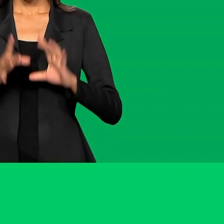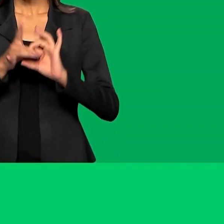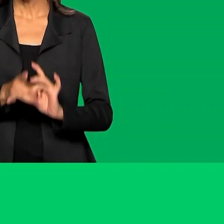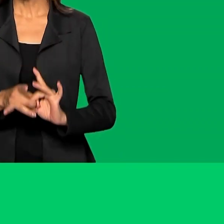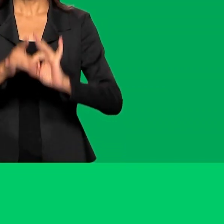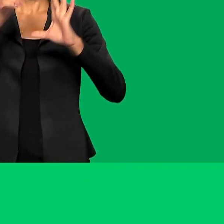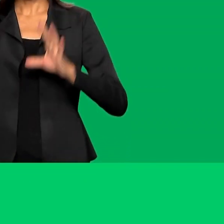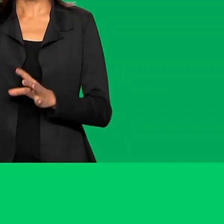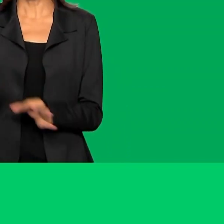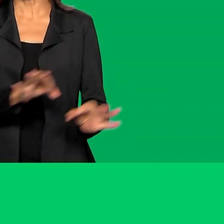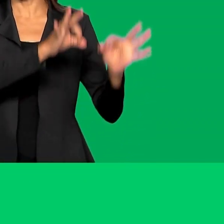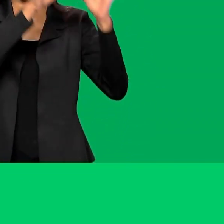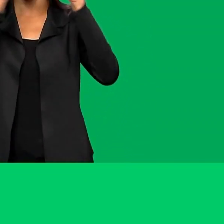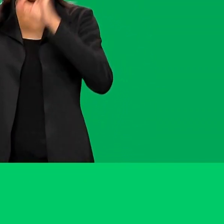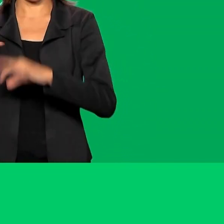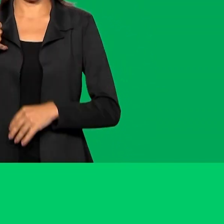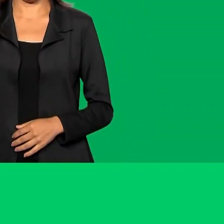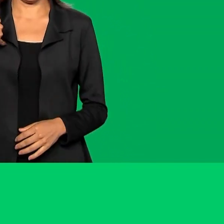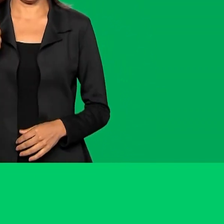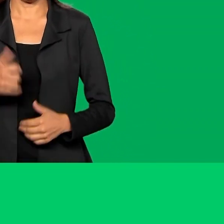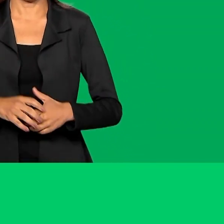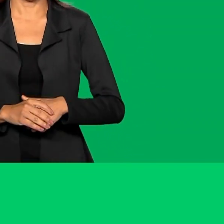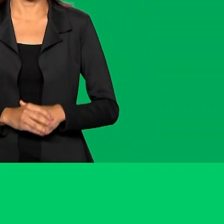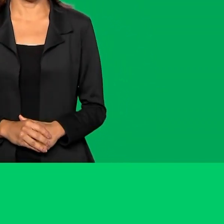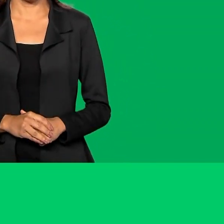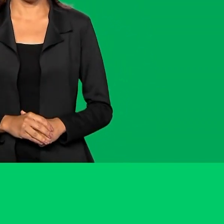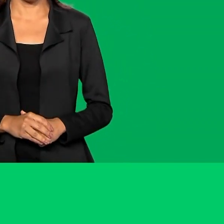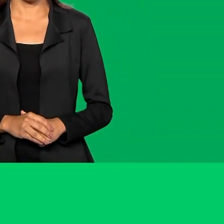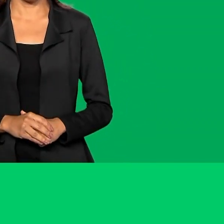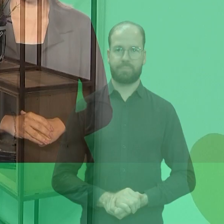livre para todos os públicos.